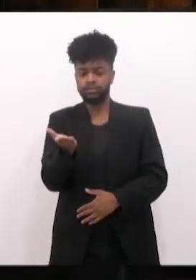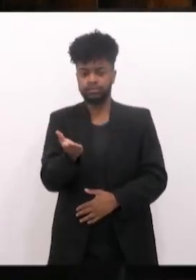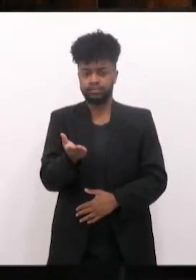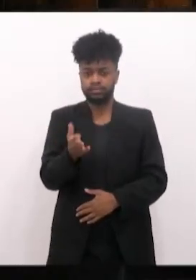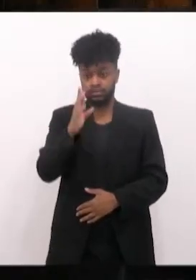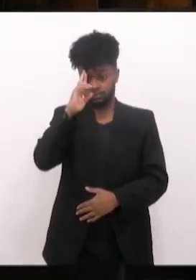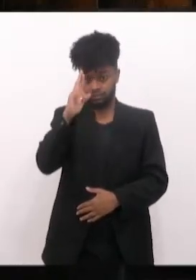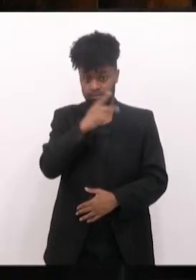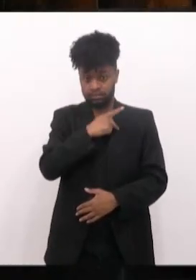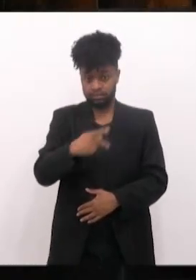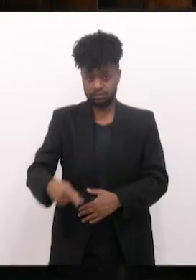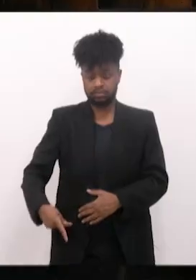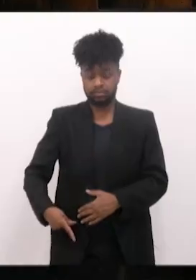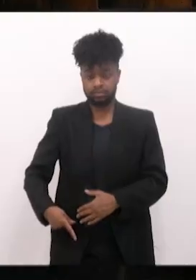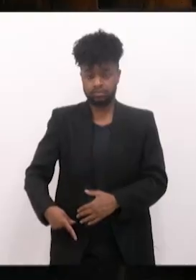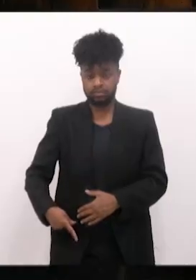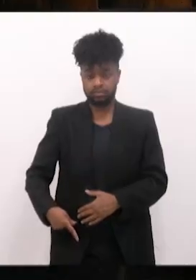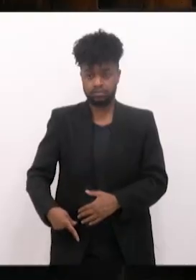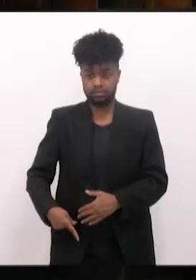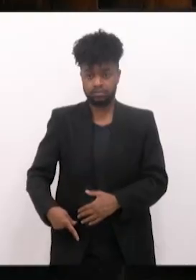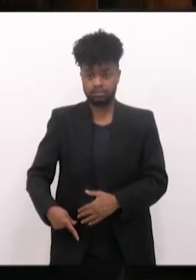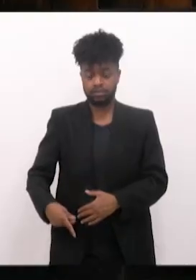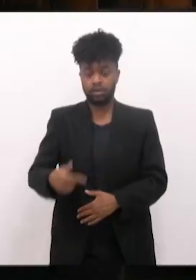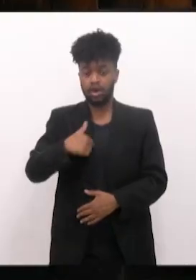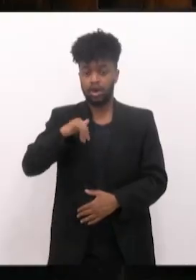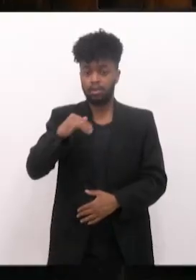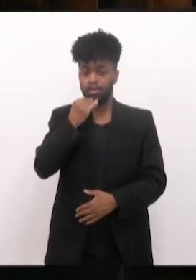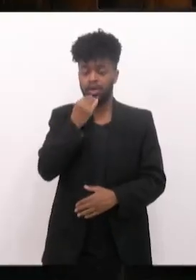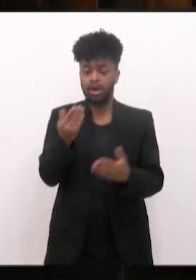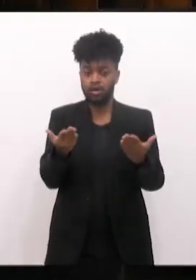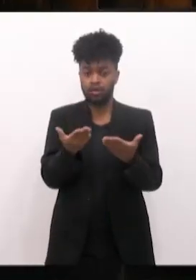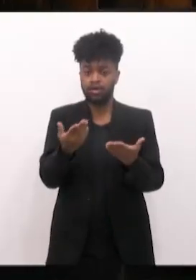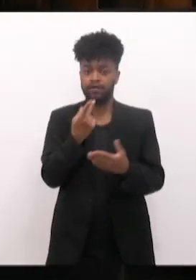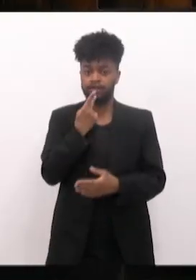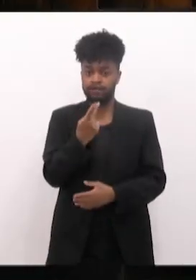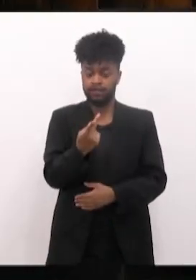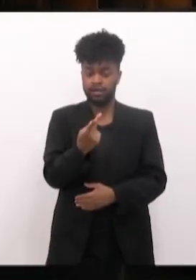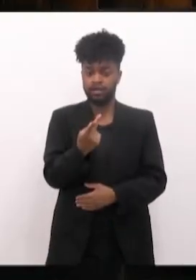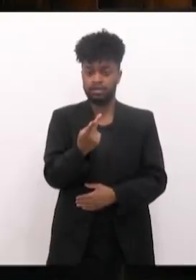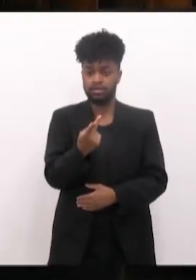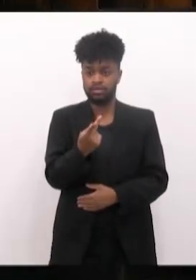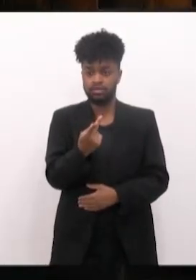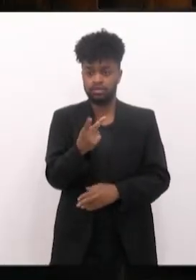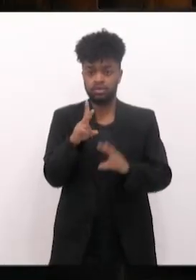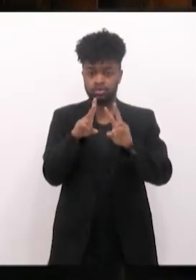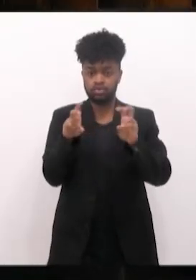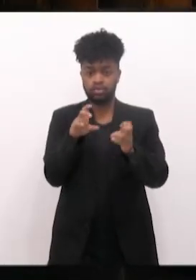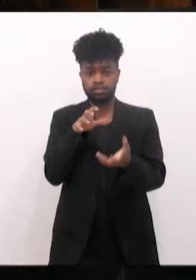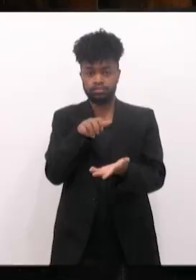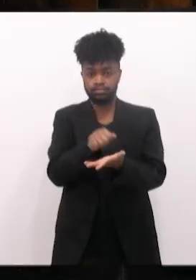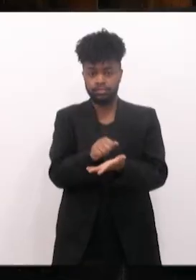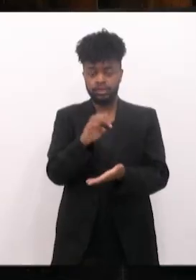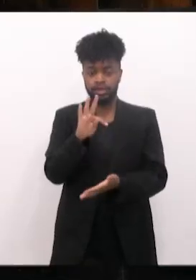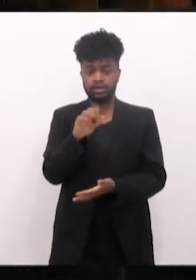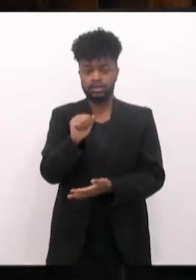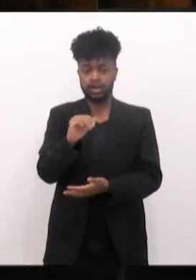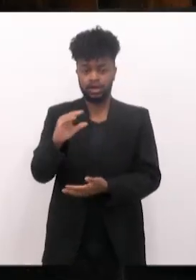Senhor presidente, quero aproveitar e falar aqui da homologação aí do TAC,